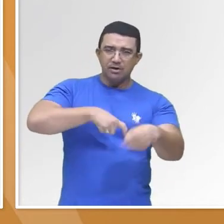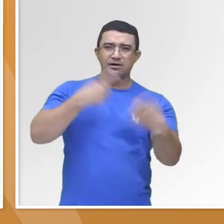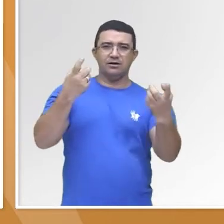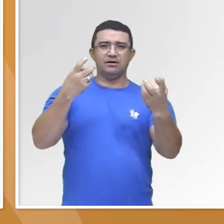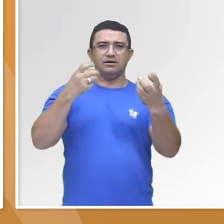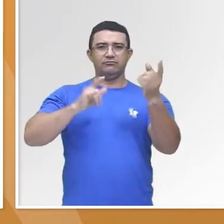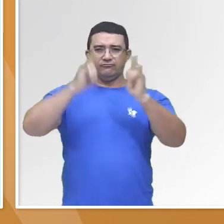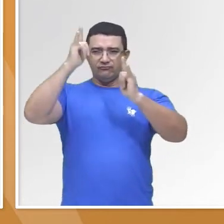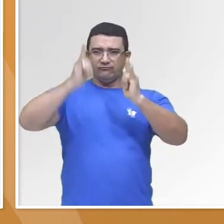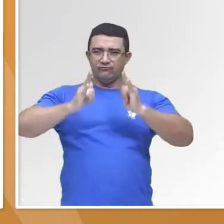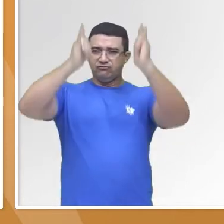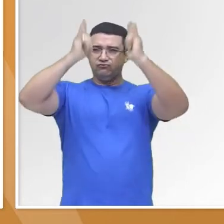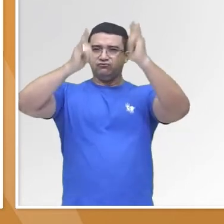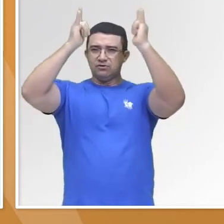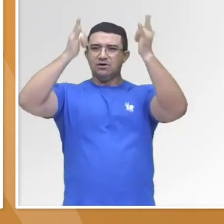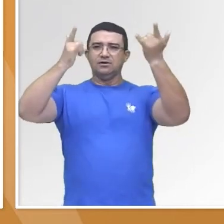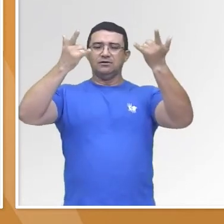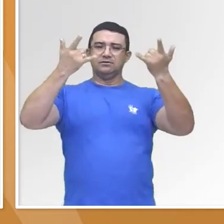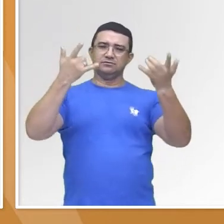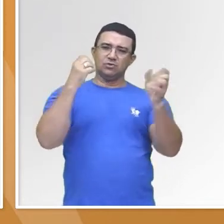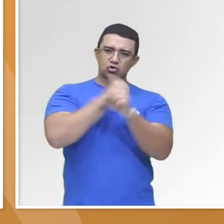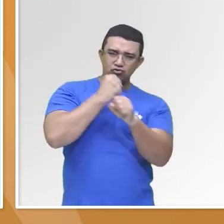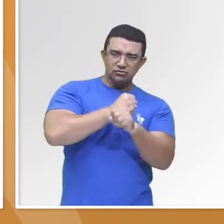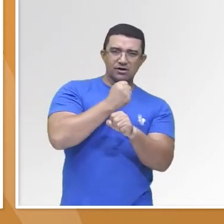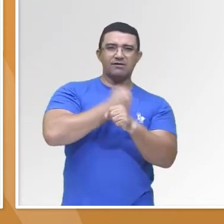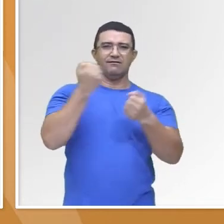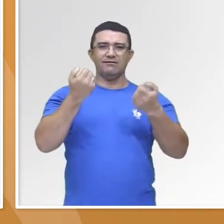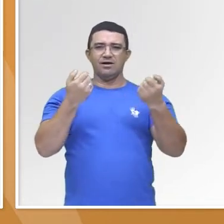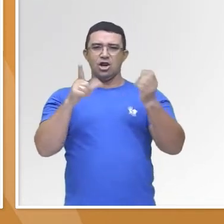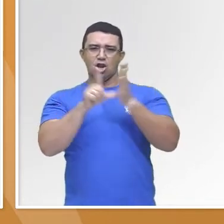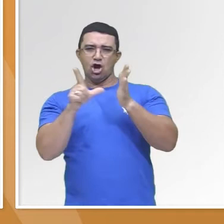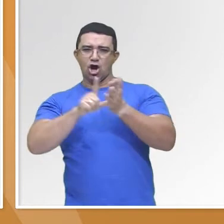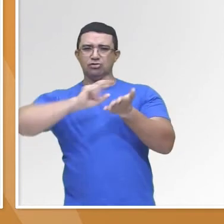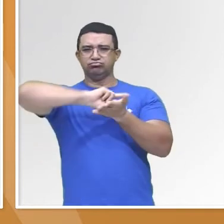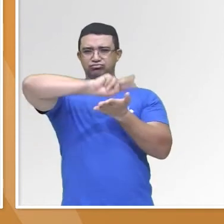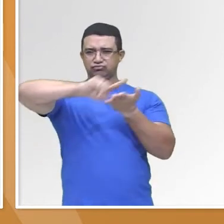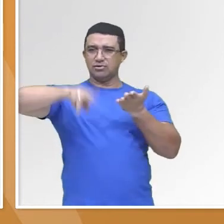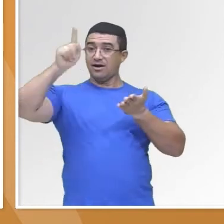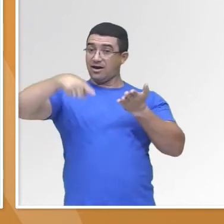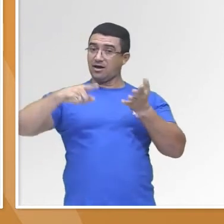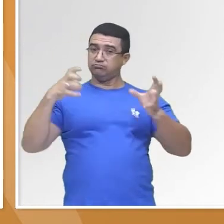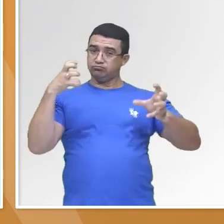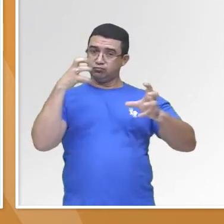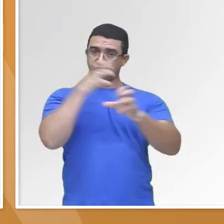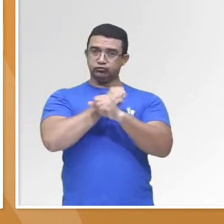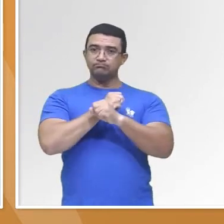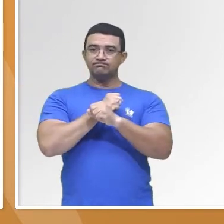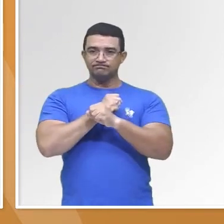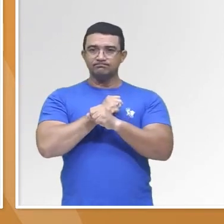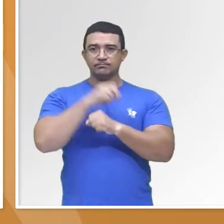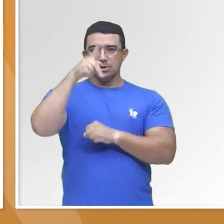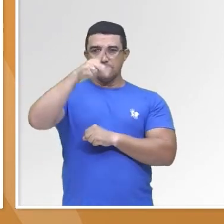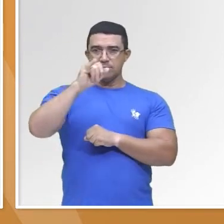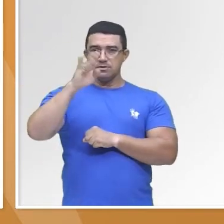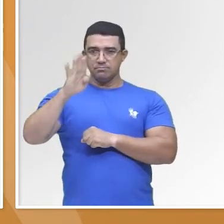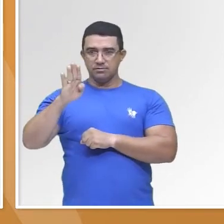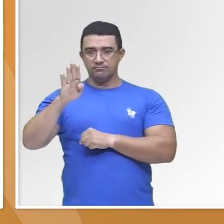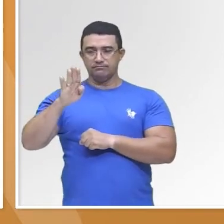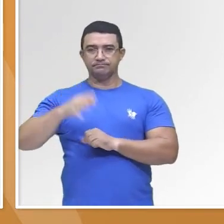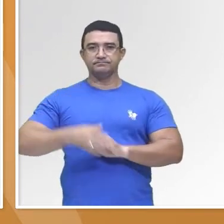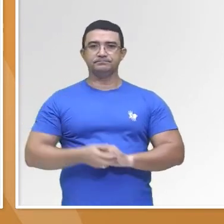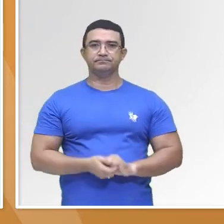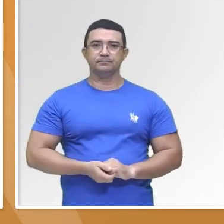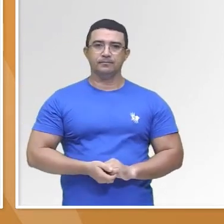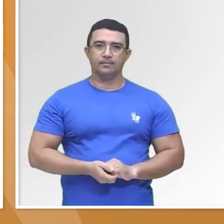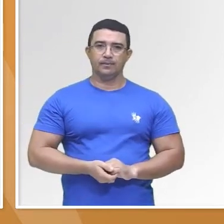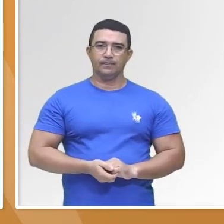terciário com comércio e prestação de serviços, tudo isso faz parte do PIB, tá? Todas essas riquezas. Então, por exemplo, olha só